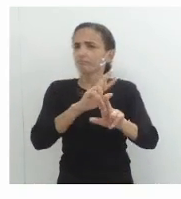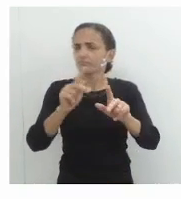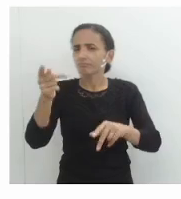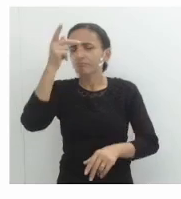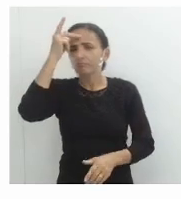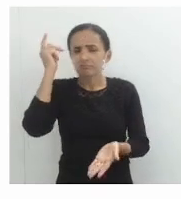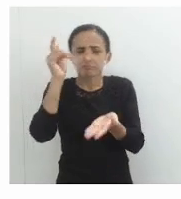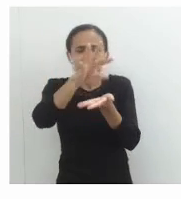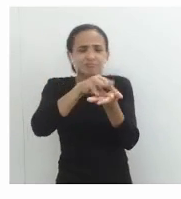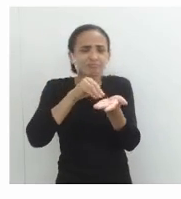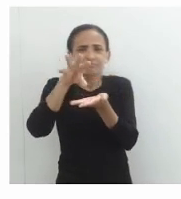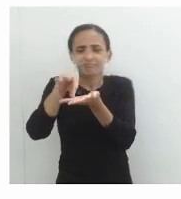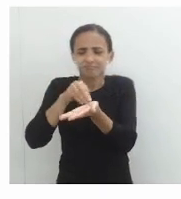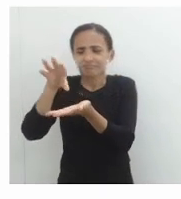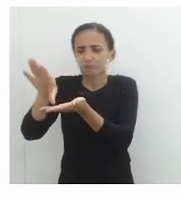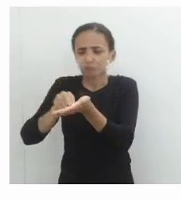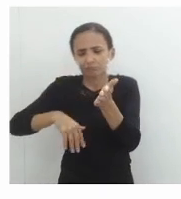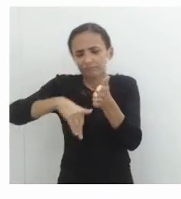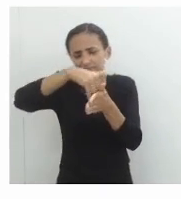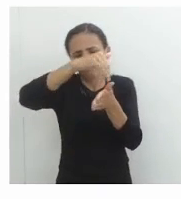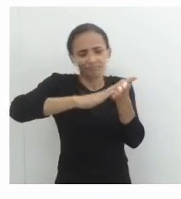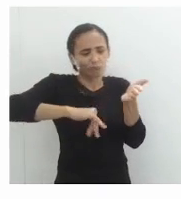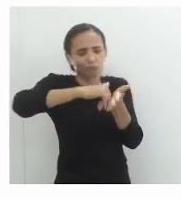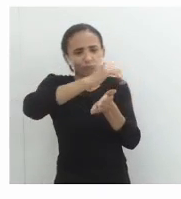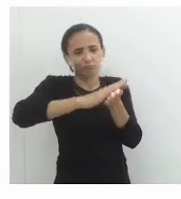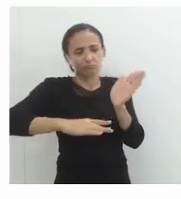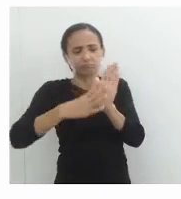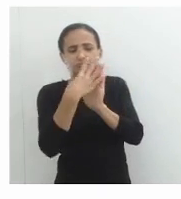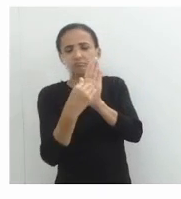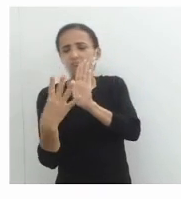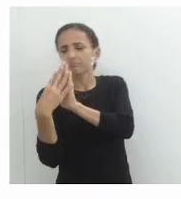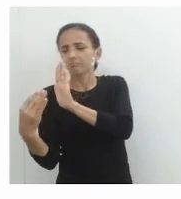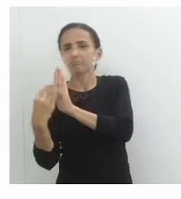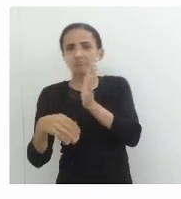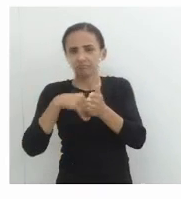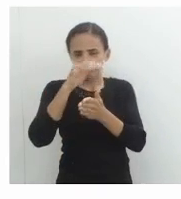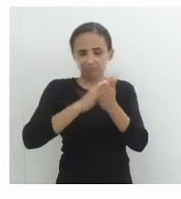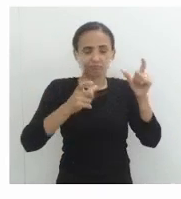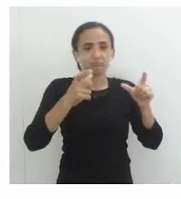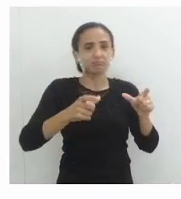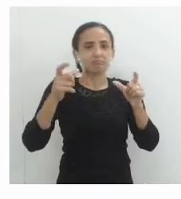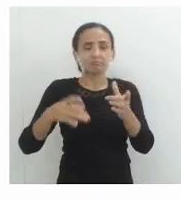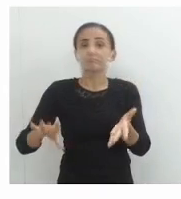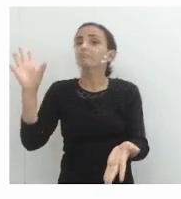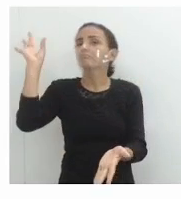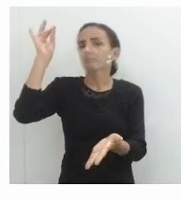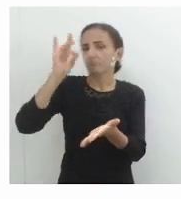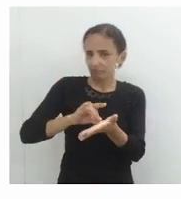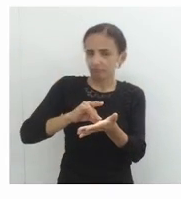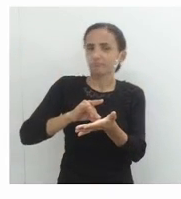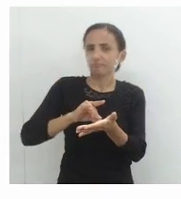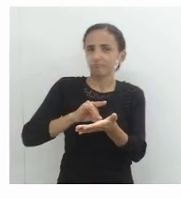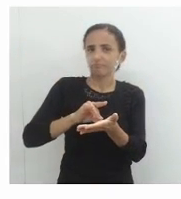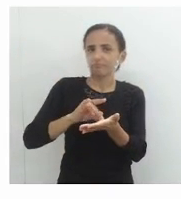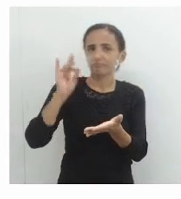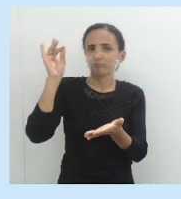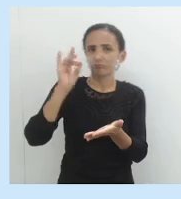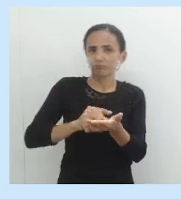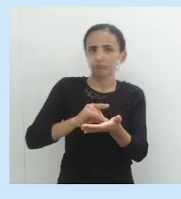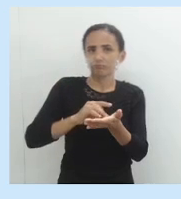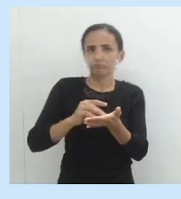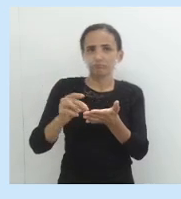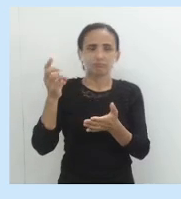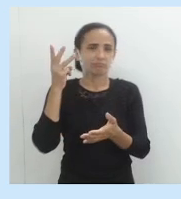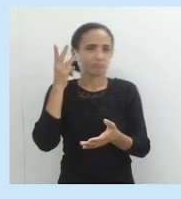cópias, né? E você pode vê-la em muitos lugares, né? Assim, mas a original né, está no museu, né?